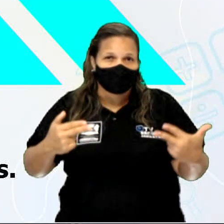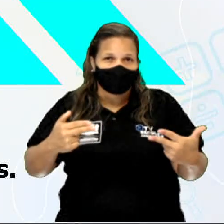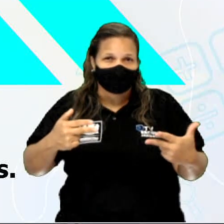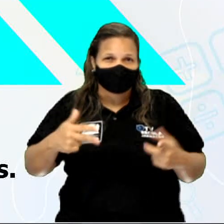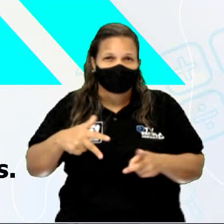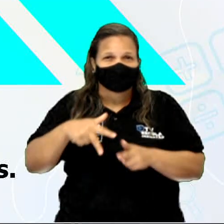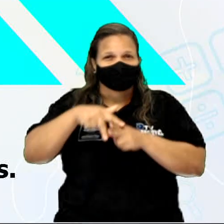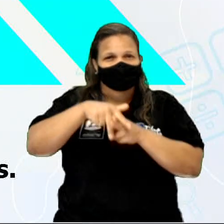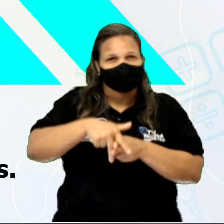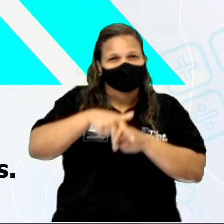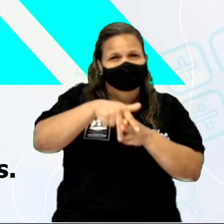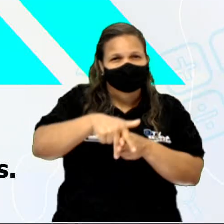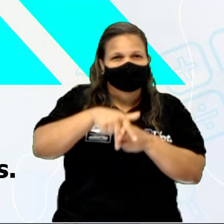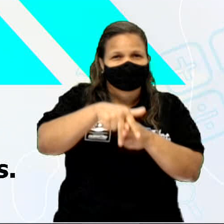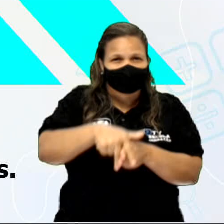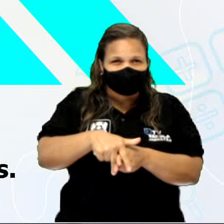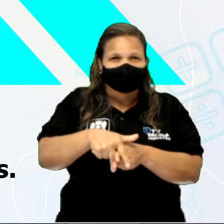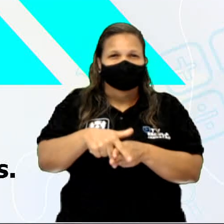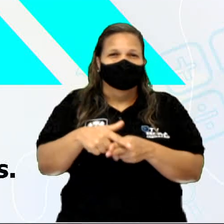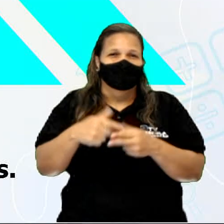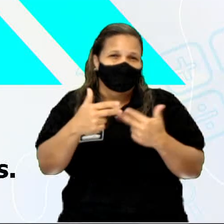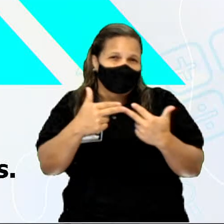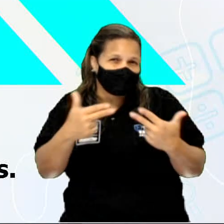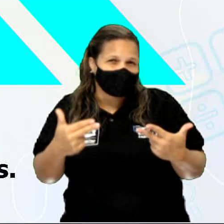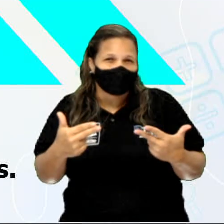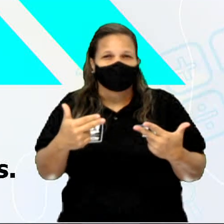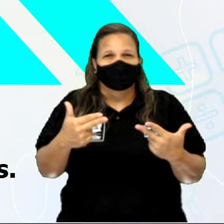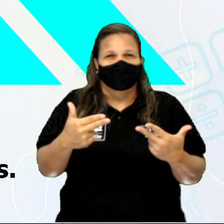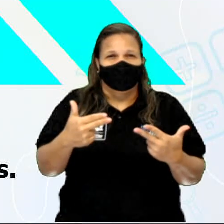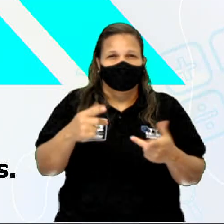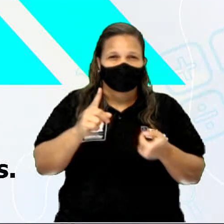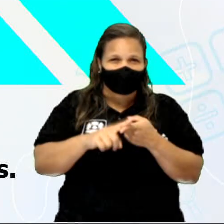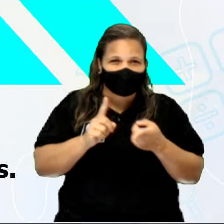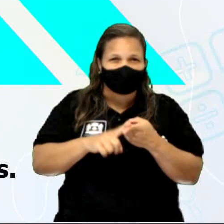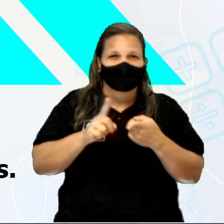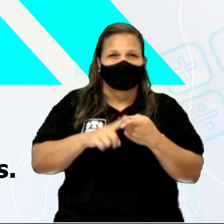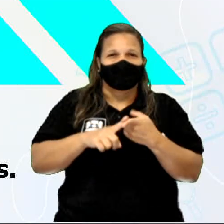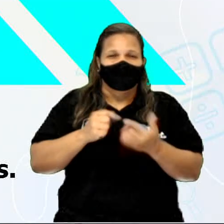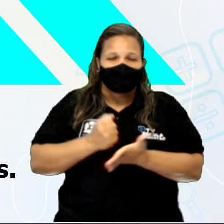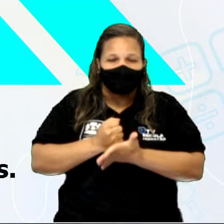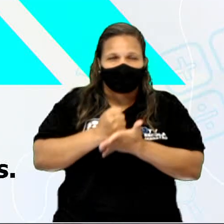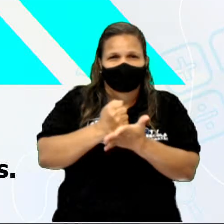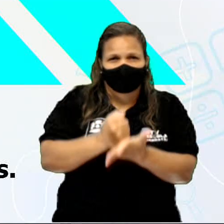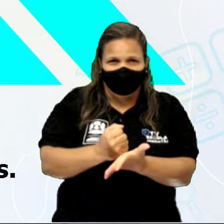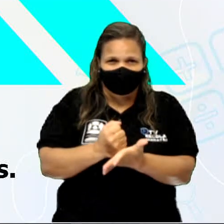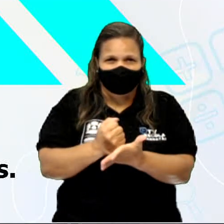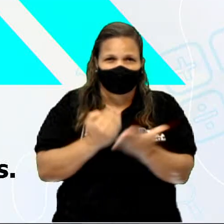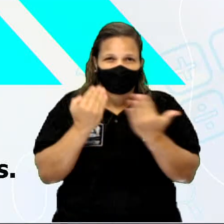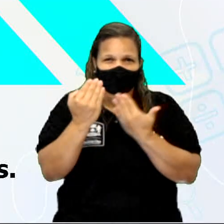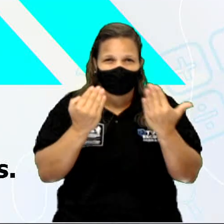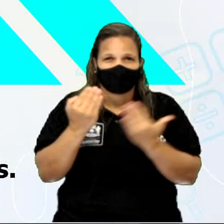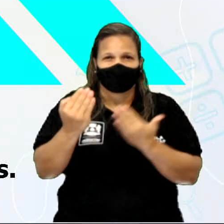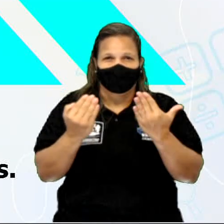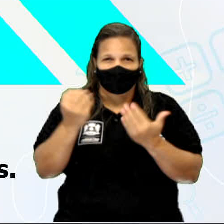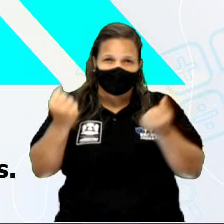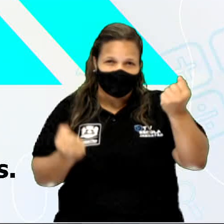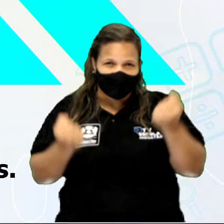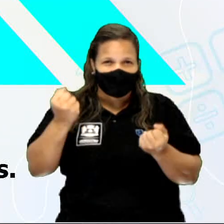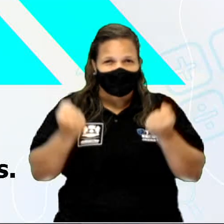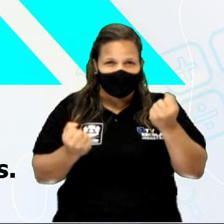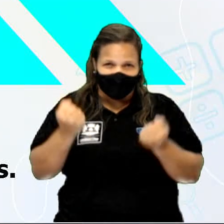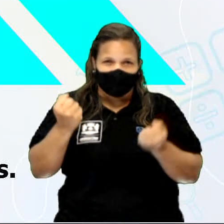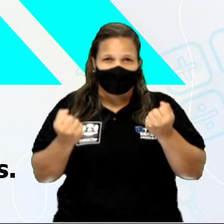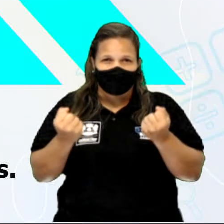espanhol usou sobre os nativos. E os nativos, eles ficavam assustados com aquela posição, né? Porque tanto o